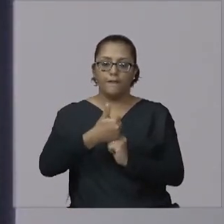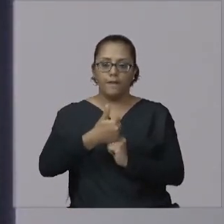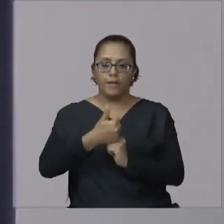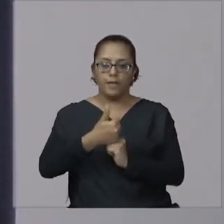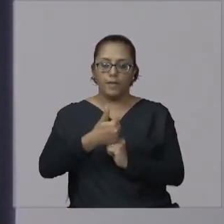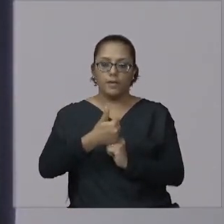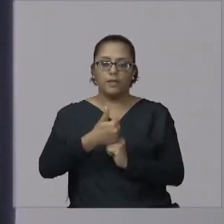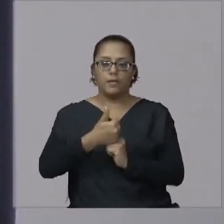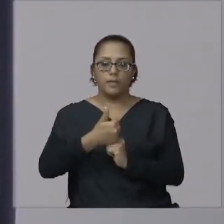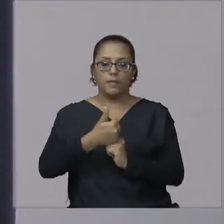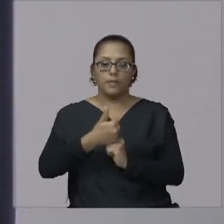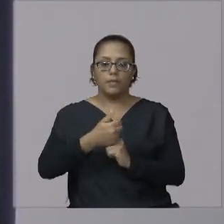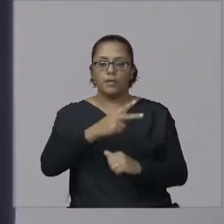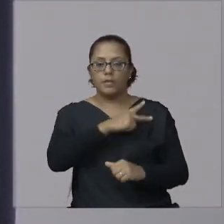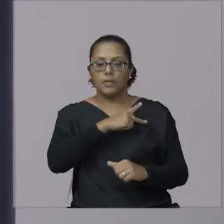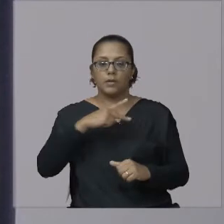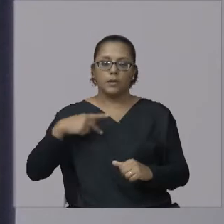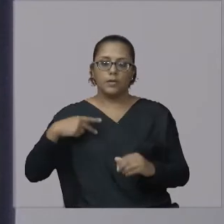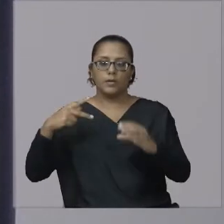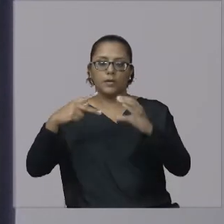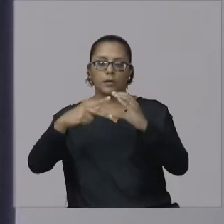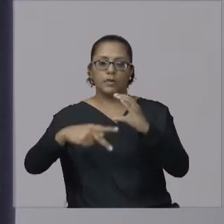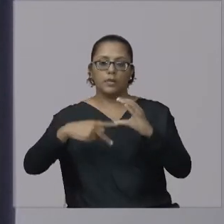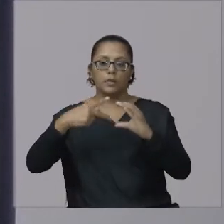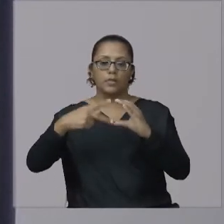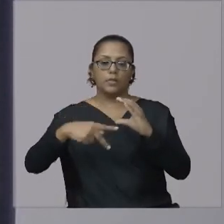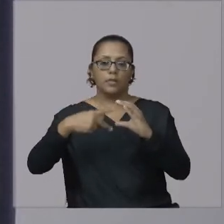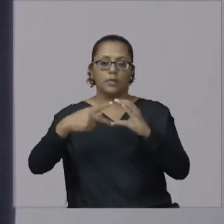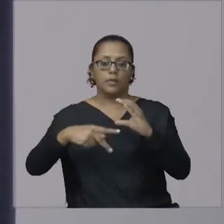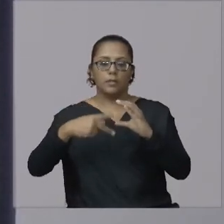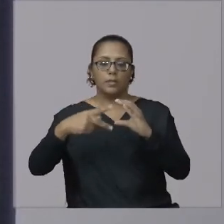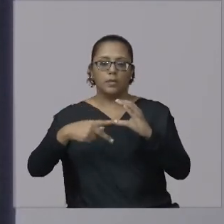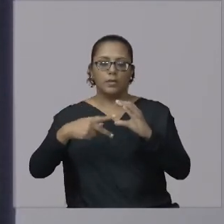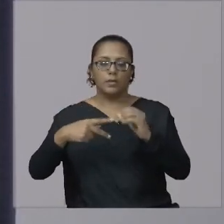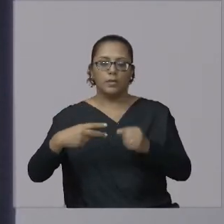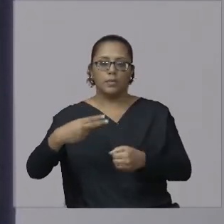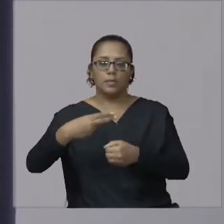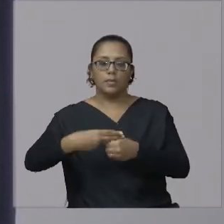primeiro vice-presidente desta Casa de Leis para o biênio